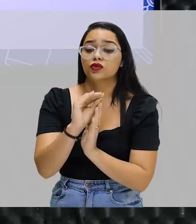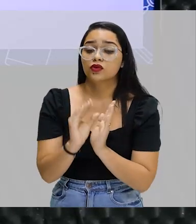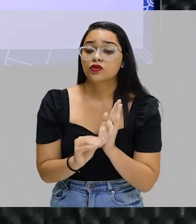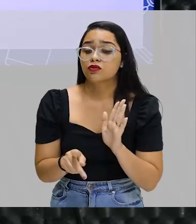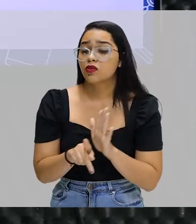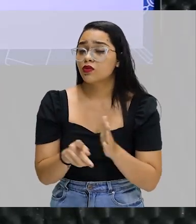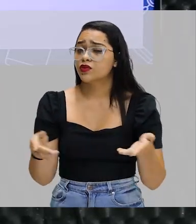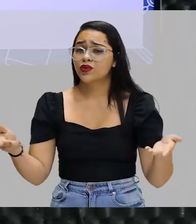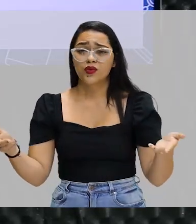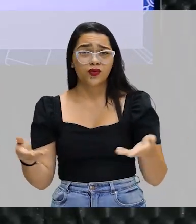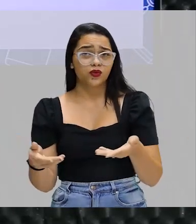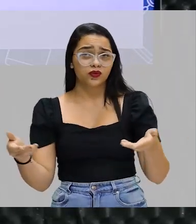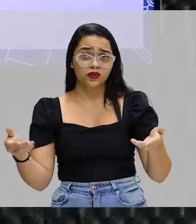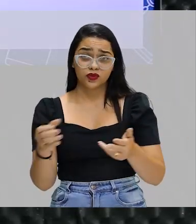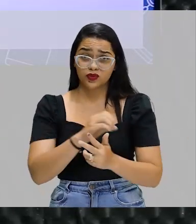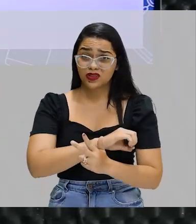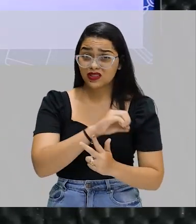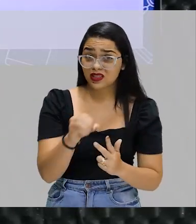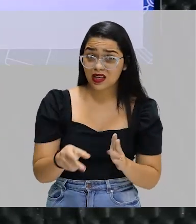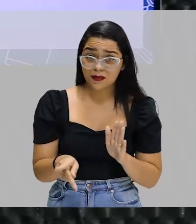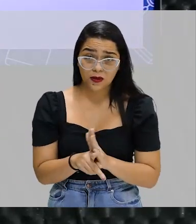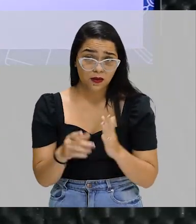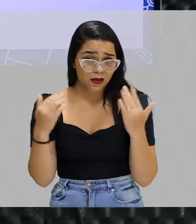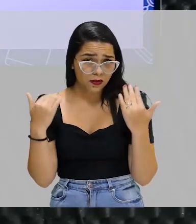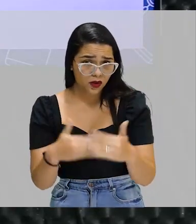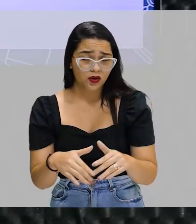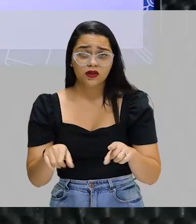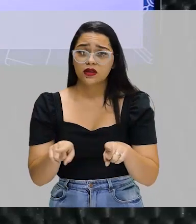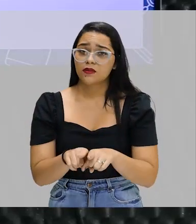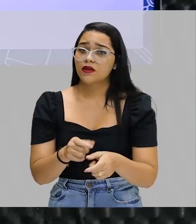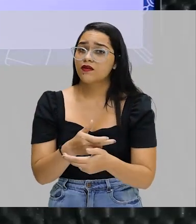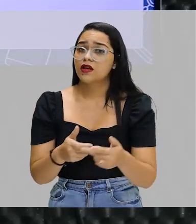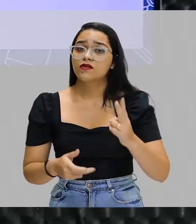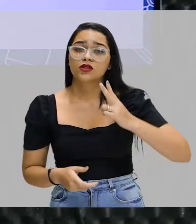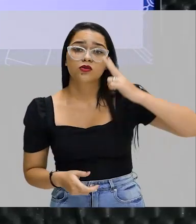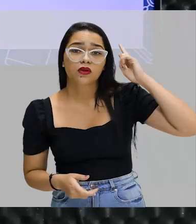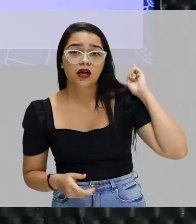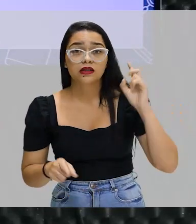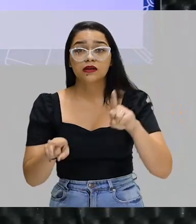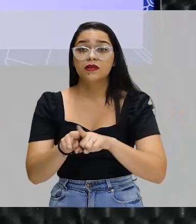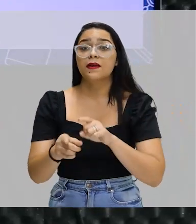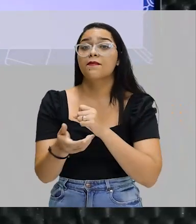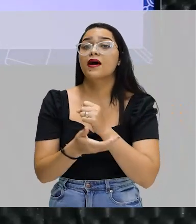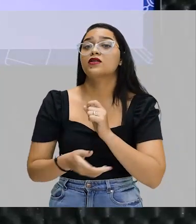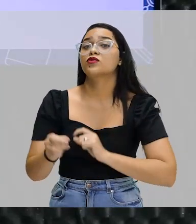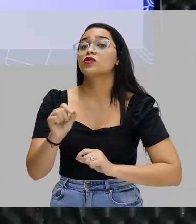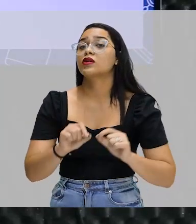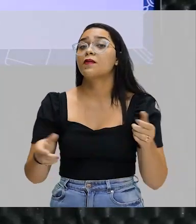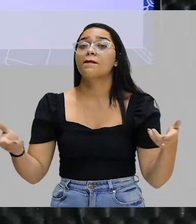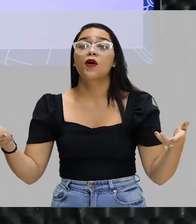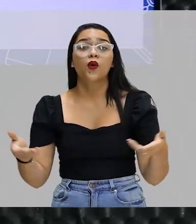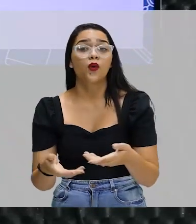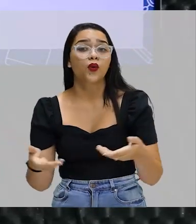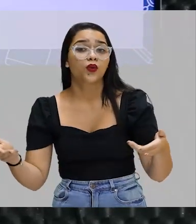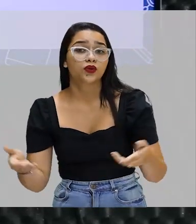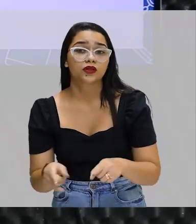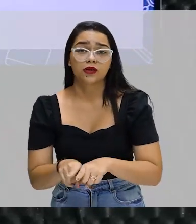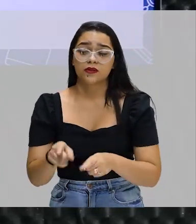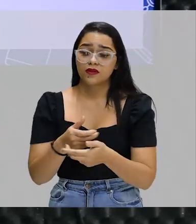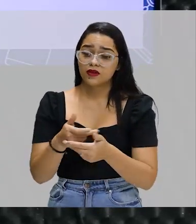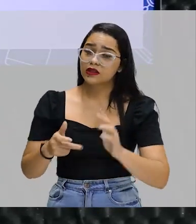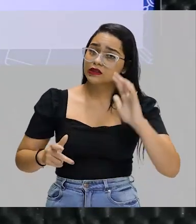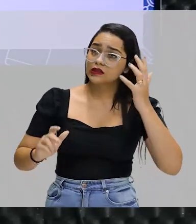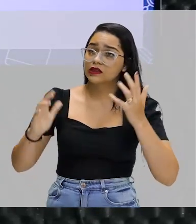da atualidade. O Enem é uma prova, assim como os vestibulares, são provas que se baseiam em atualidades, em